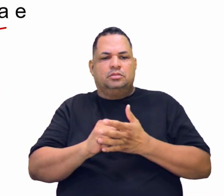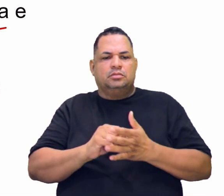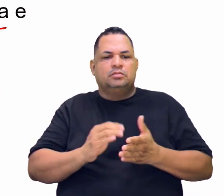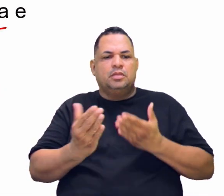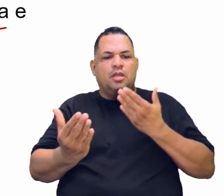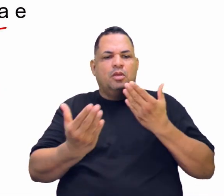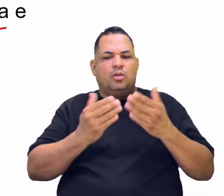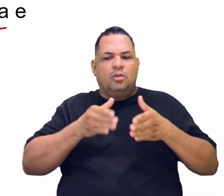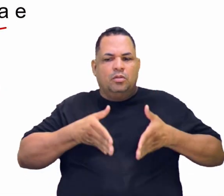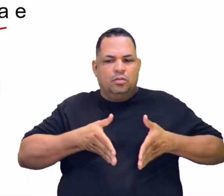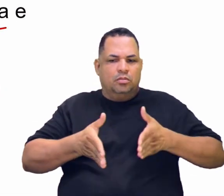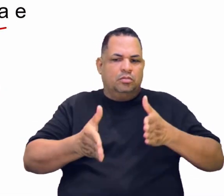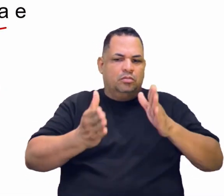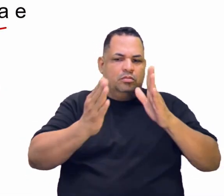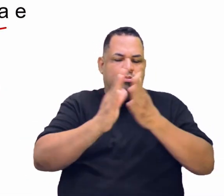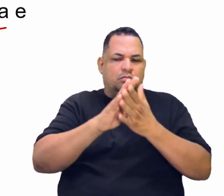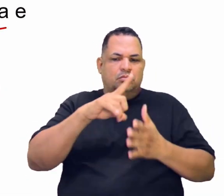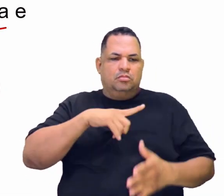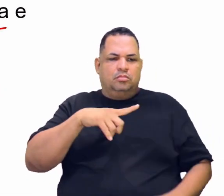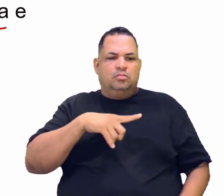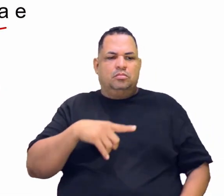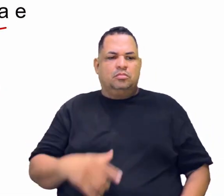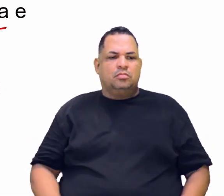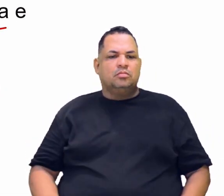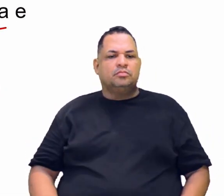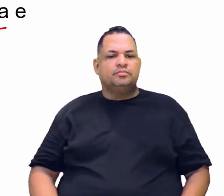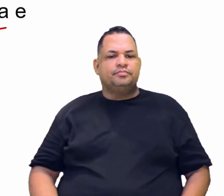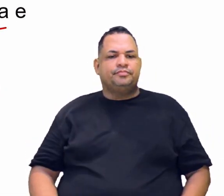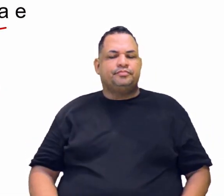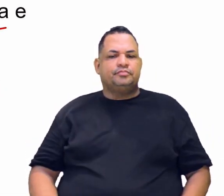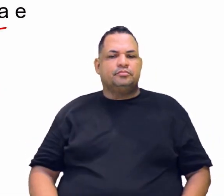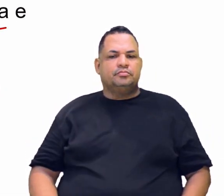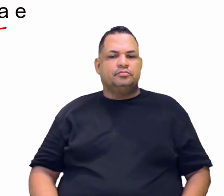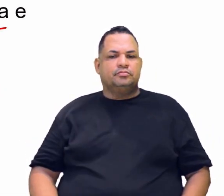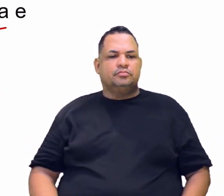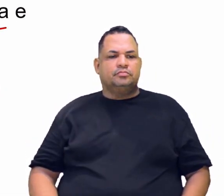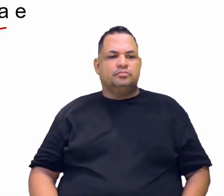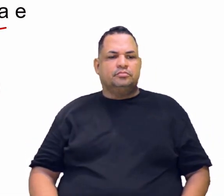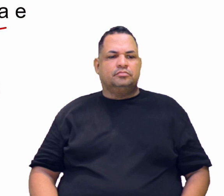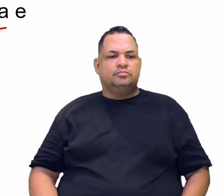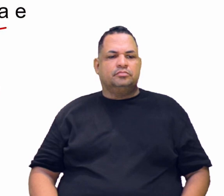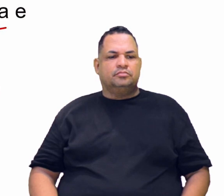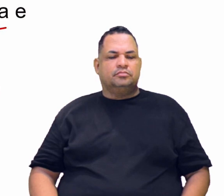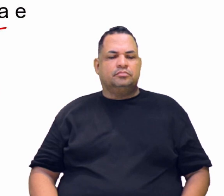Transamazônica. Que também tem os Murapirahã, que está lá no Mar Melo.